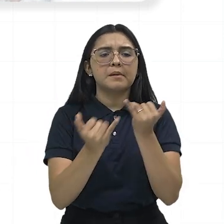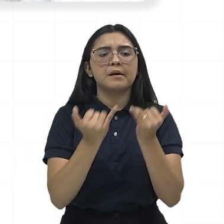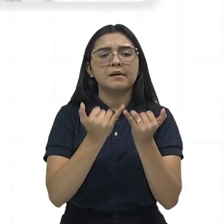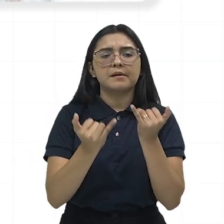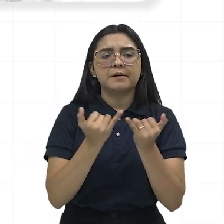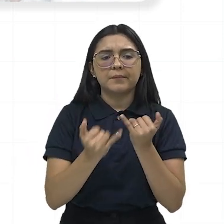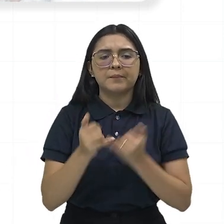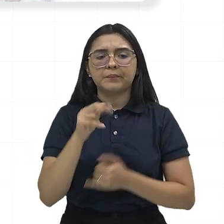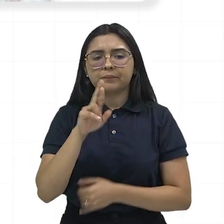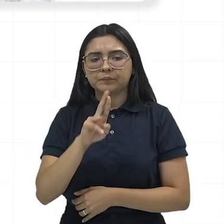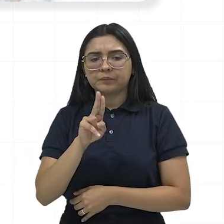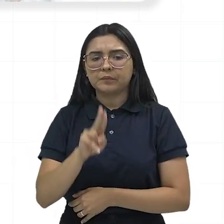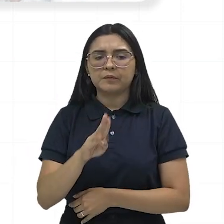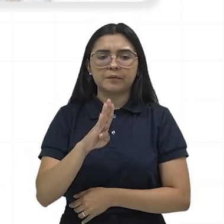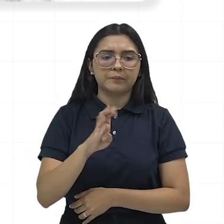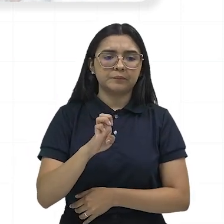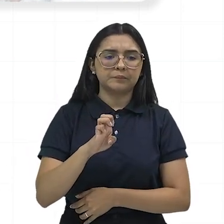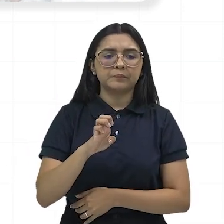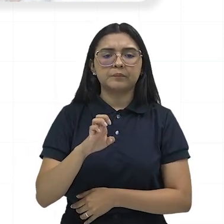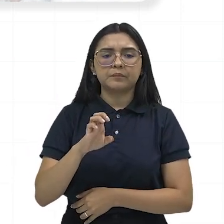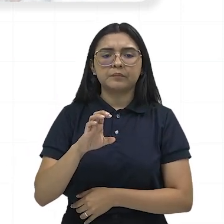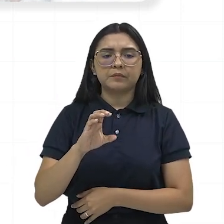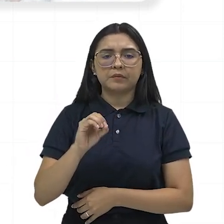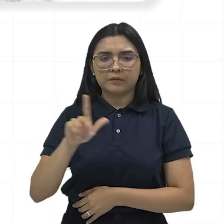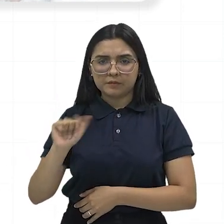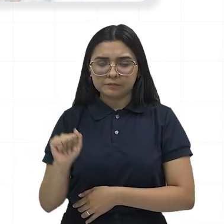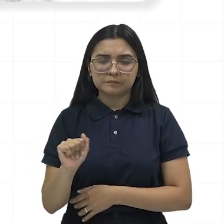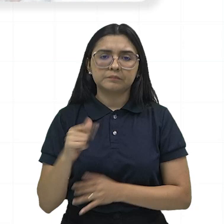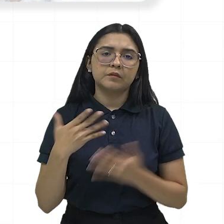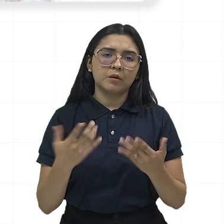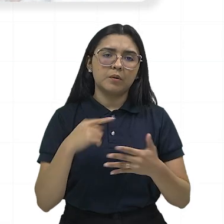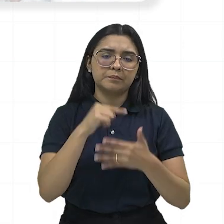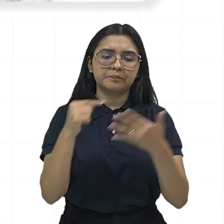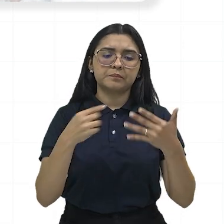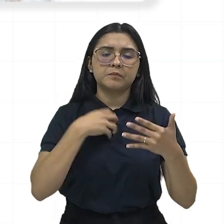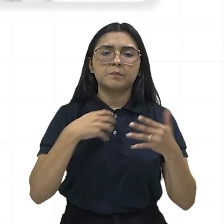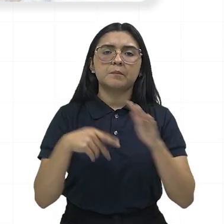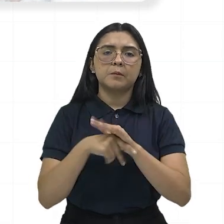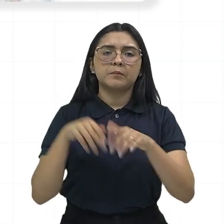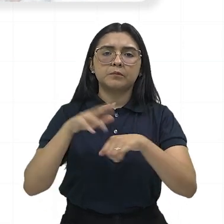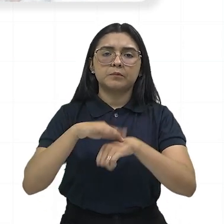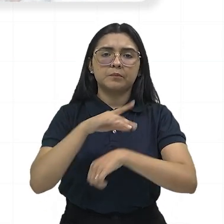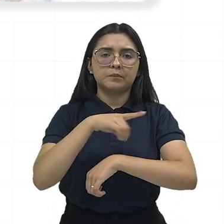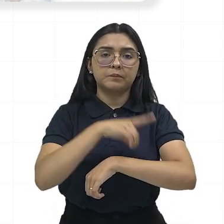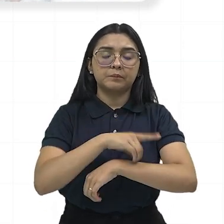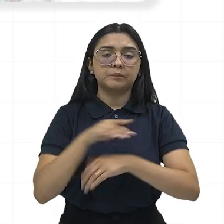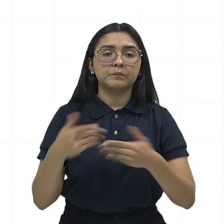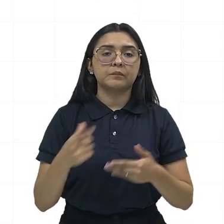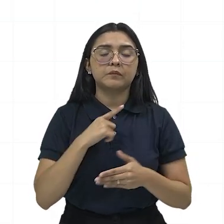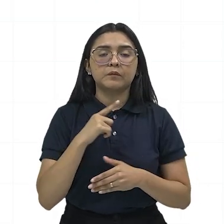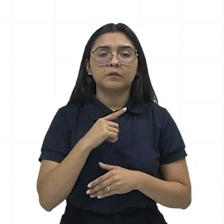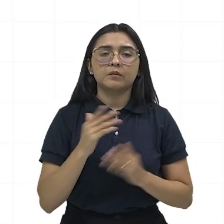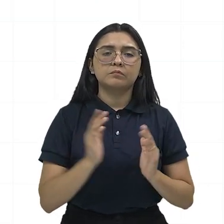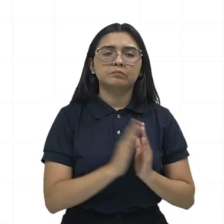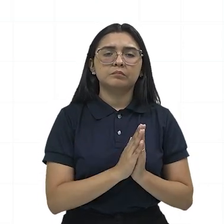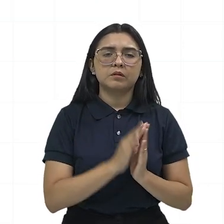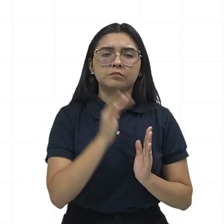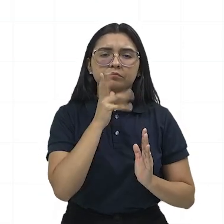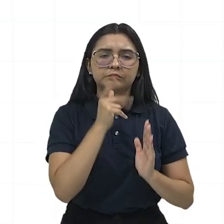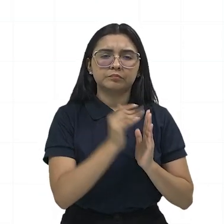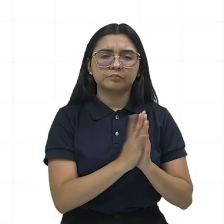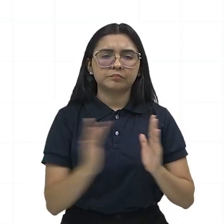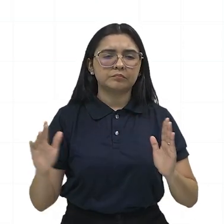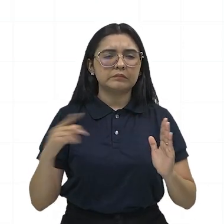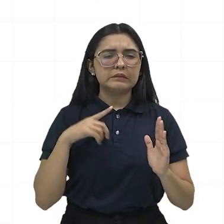tudo isso aí pode ser, né, sintomas da dengue, tá? Bom, a doença ela tem uma duração aí de 5 a